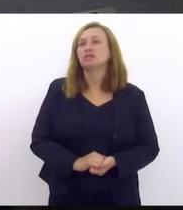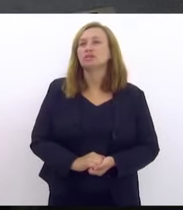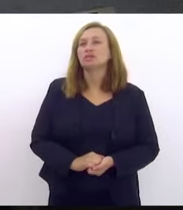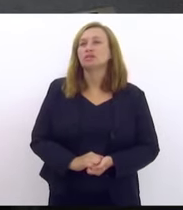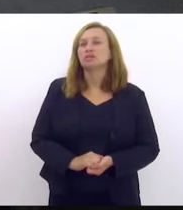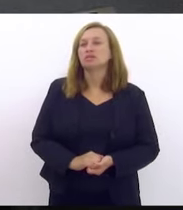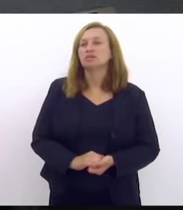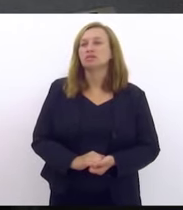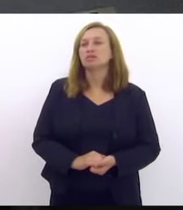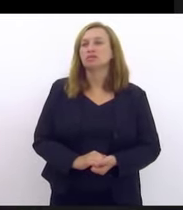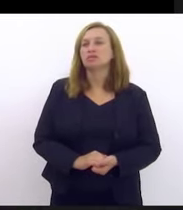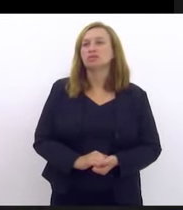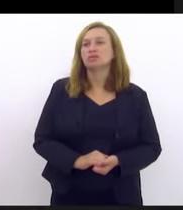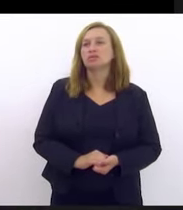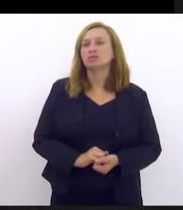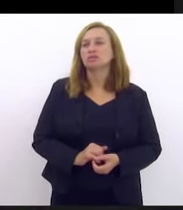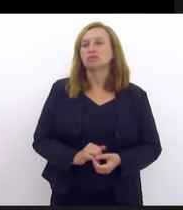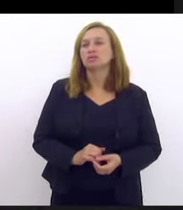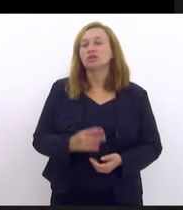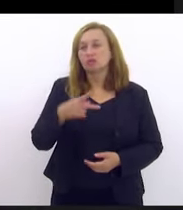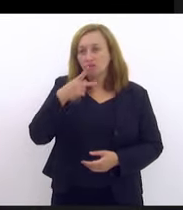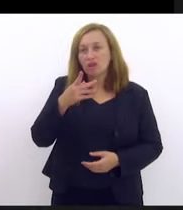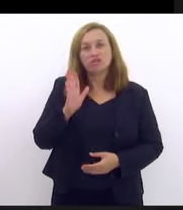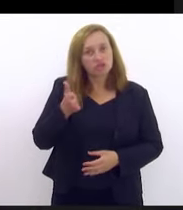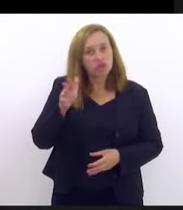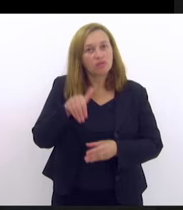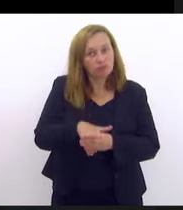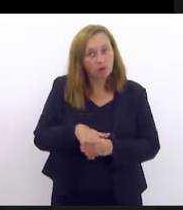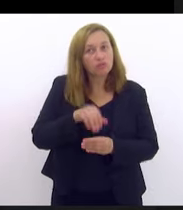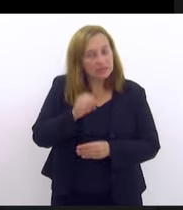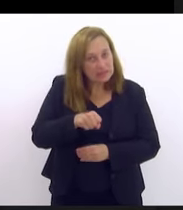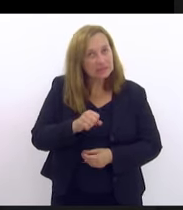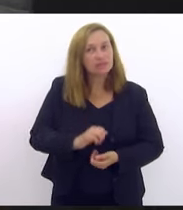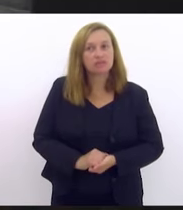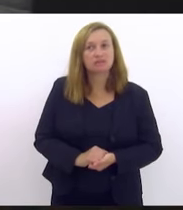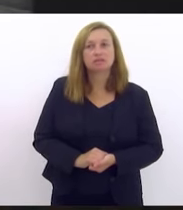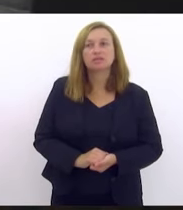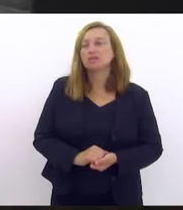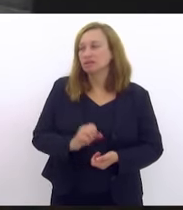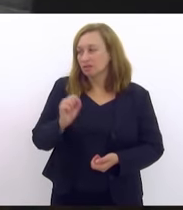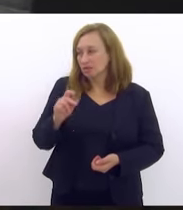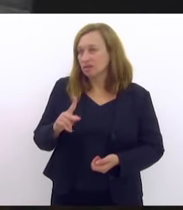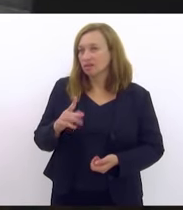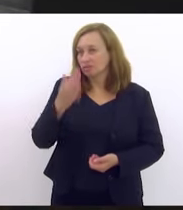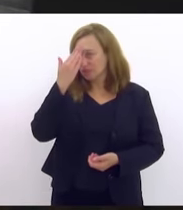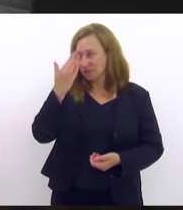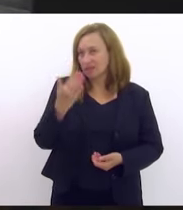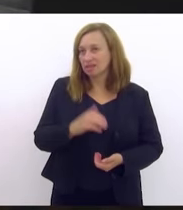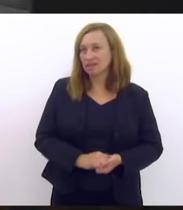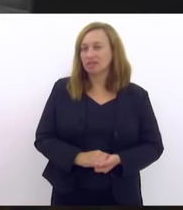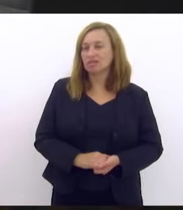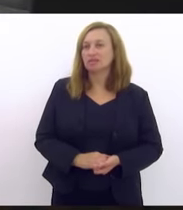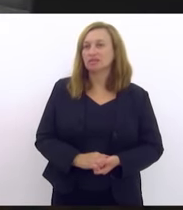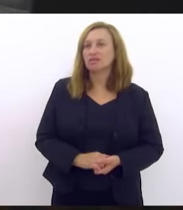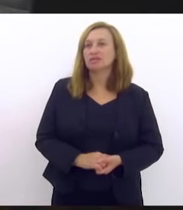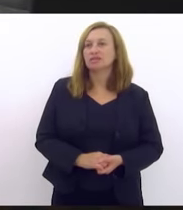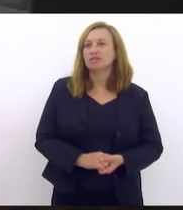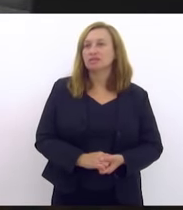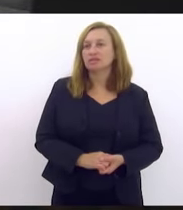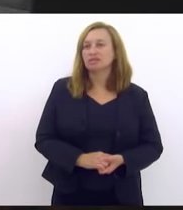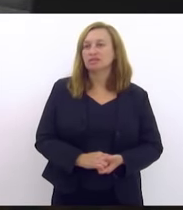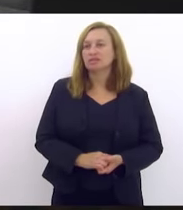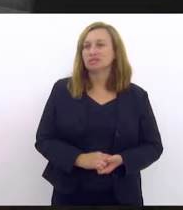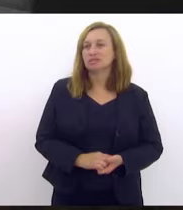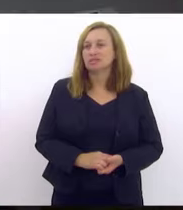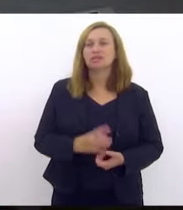Ou é sim? Eu estou manifestando meu voto. É sim. Tá, obrigado. Muito obrigado. Não. Deputada